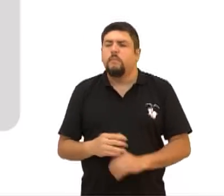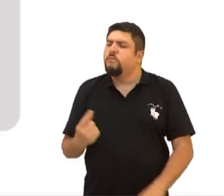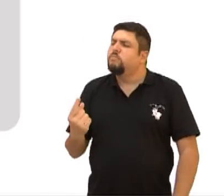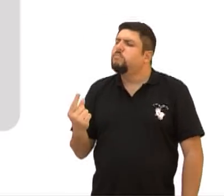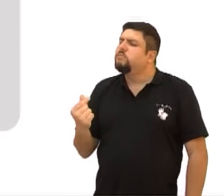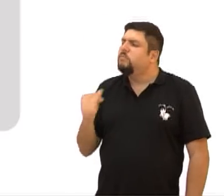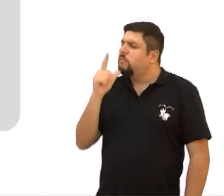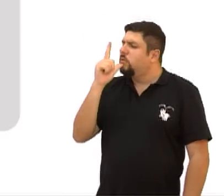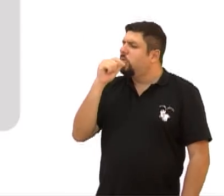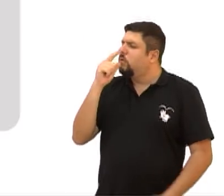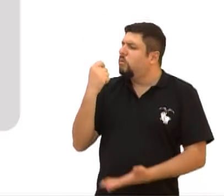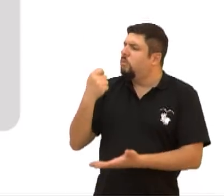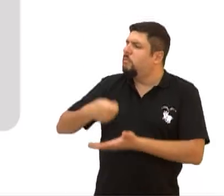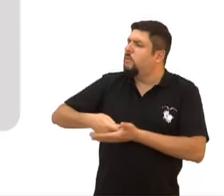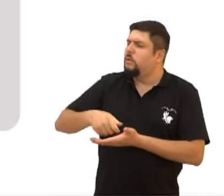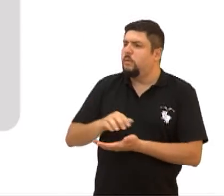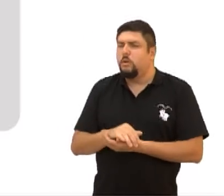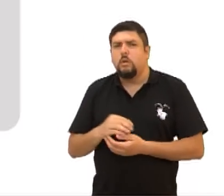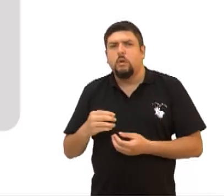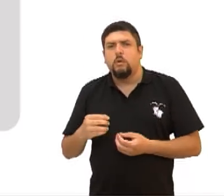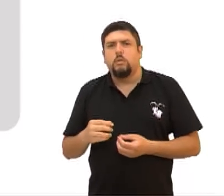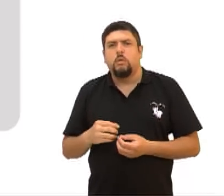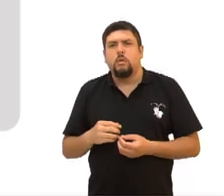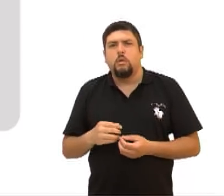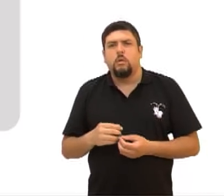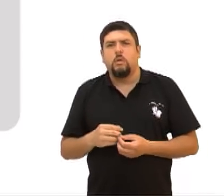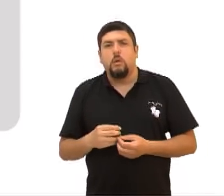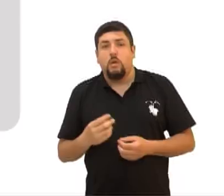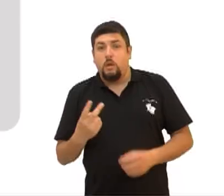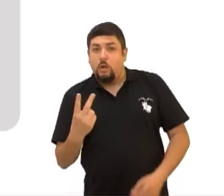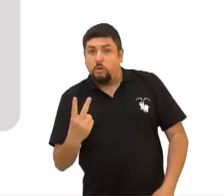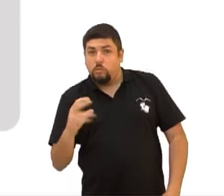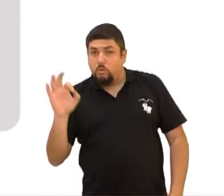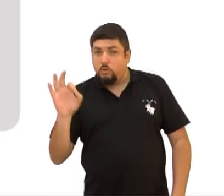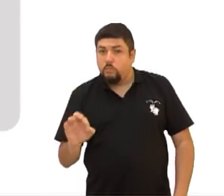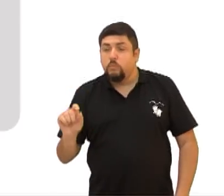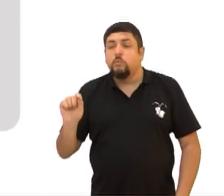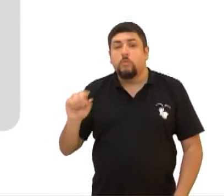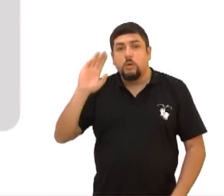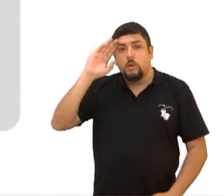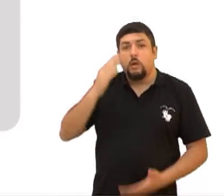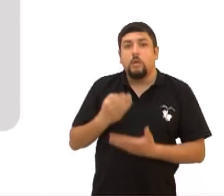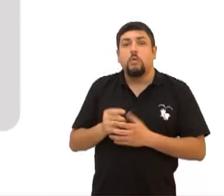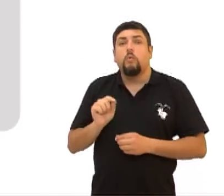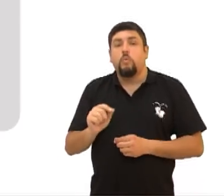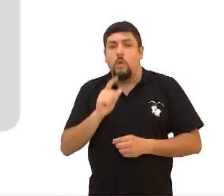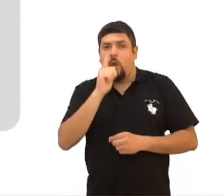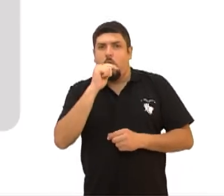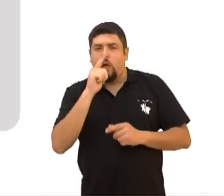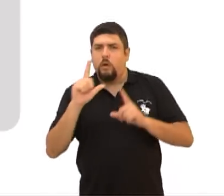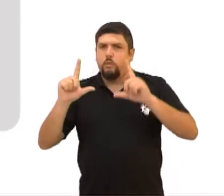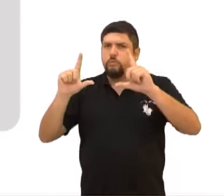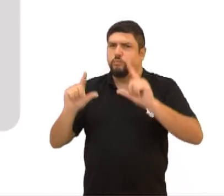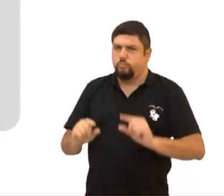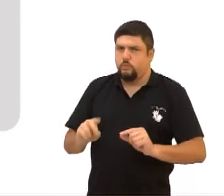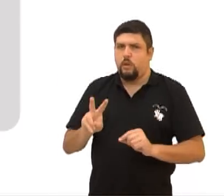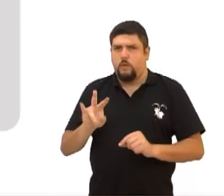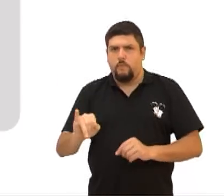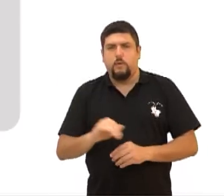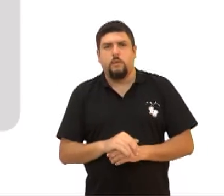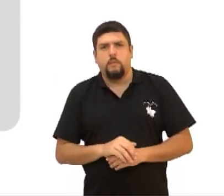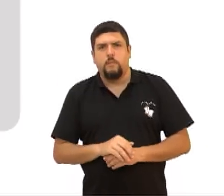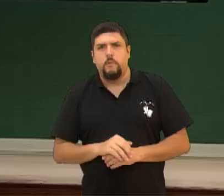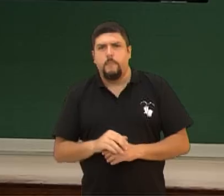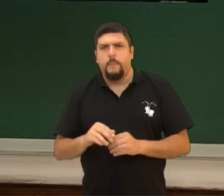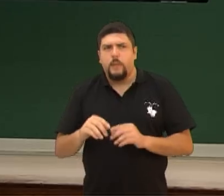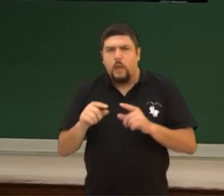em relação ao preço da água, 2% acreditam que vai diminuir o preço. Então, é uma fatia bem pequena, quase que não aparece